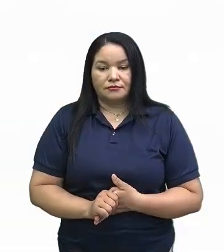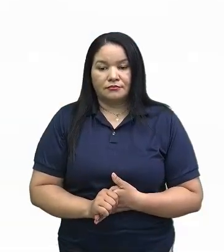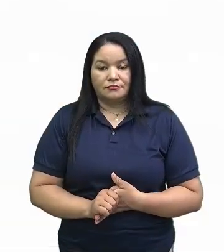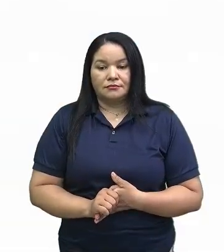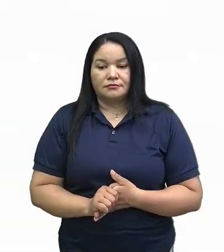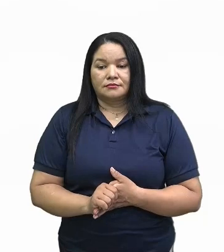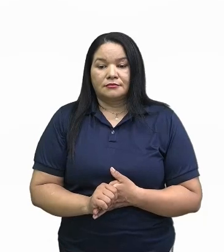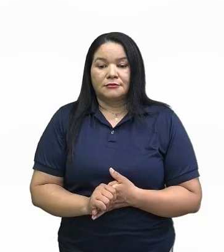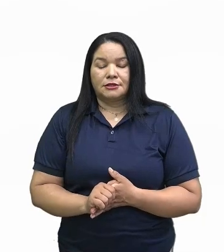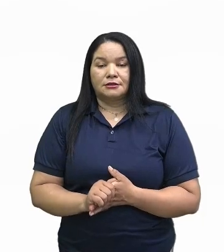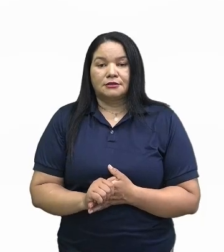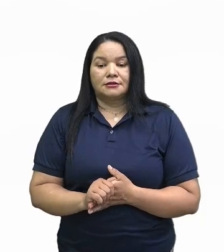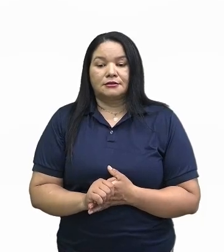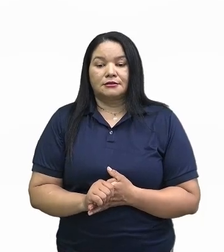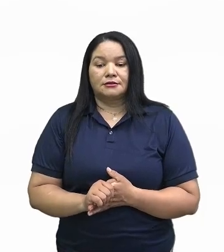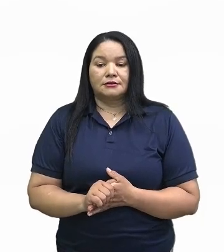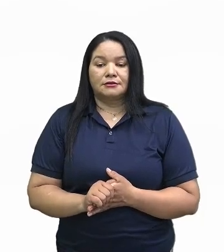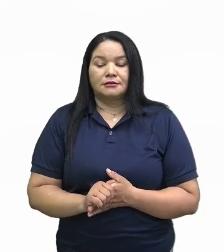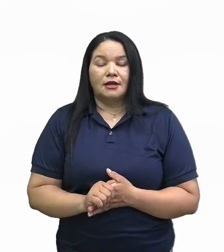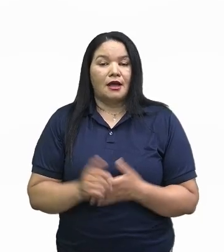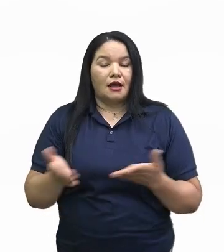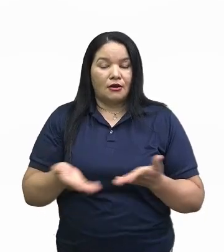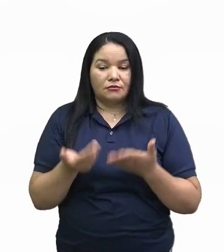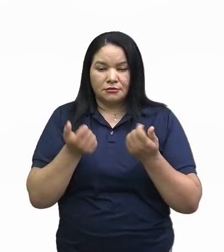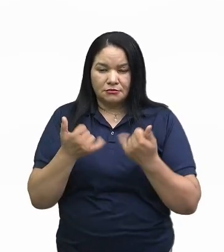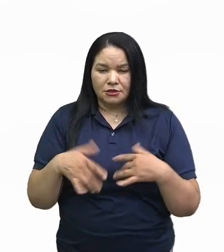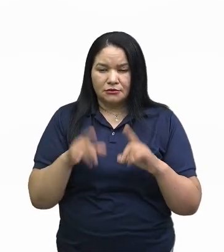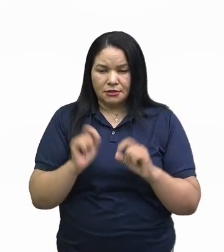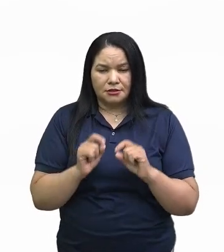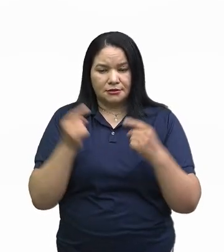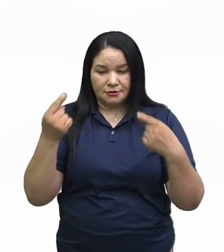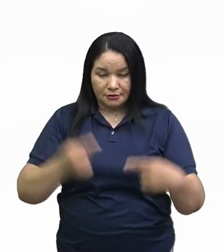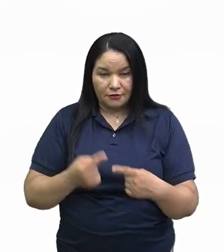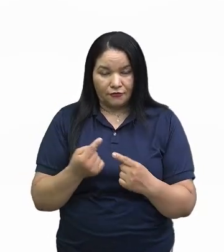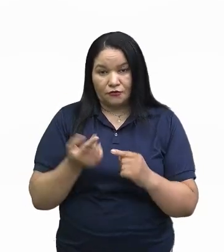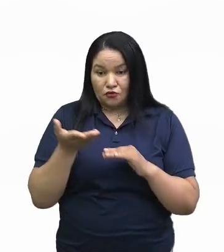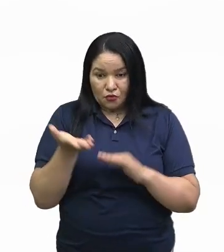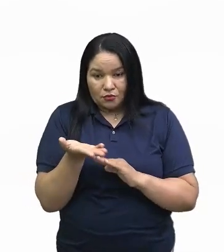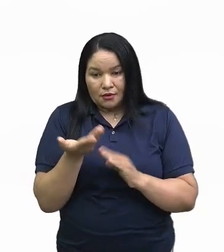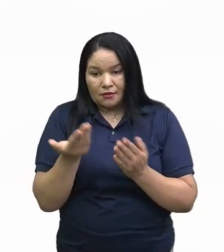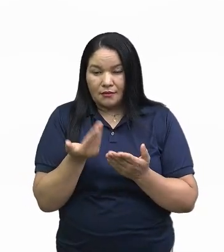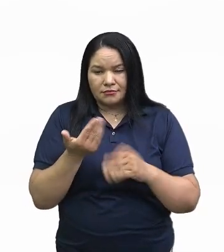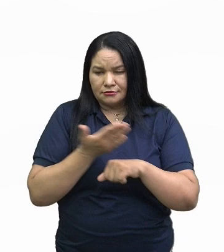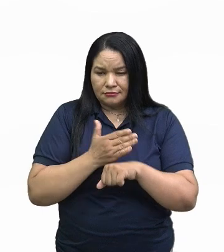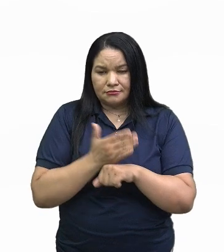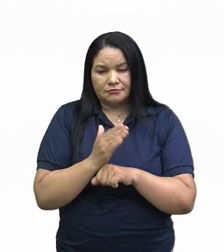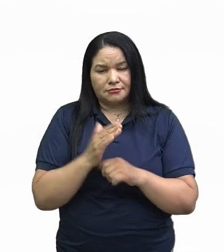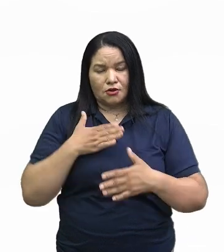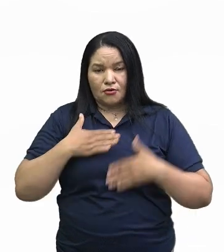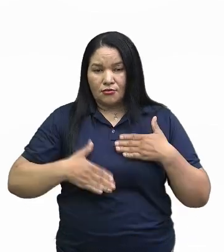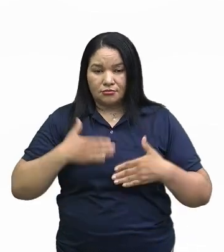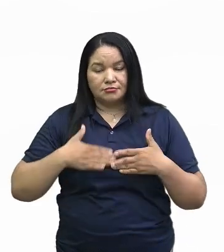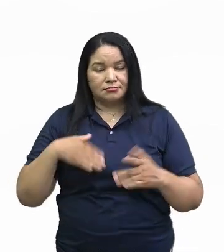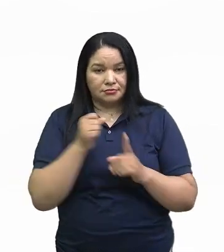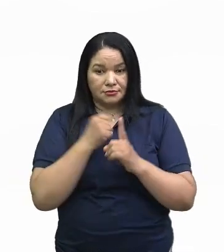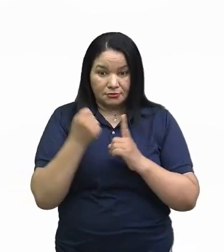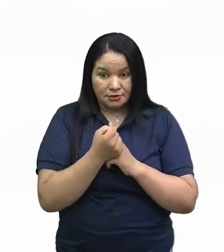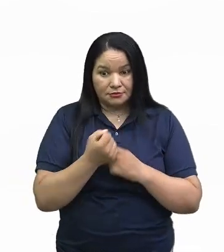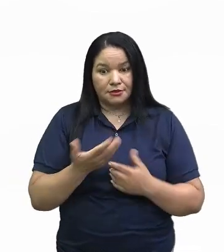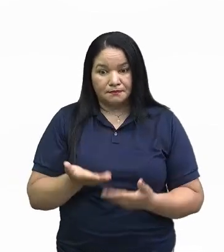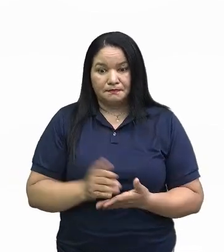Dando continuidade, vamos falar dos desafios contemporâneos nas práticas corporais na sociedade. Vamos dar